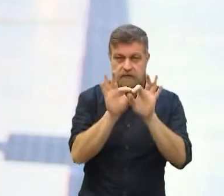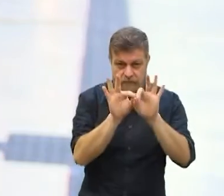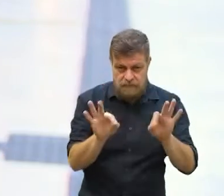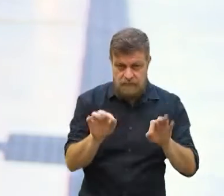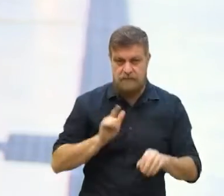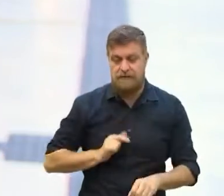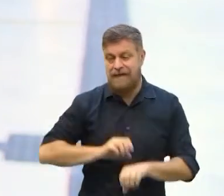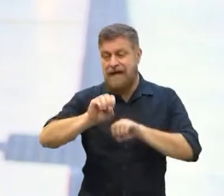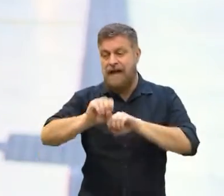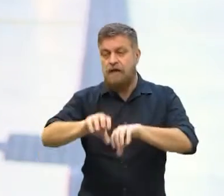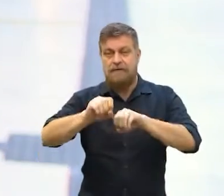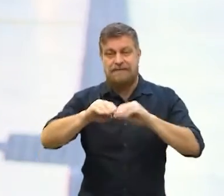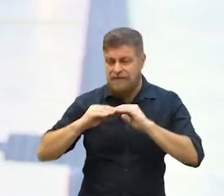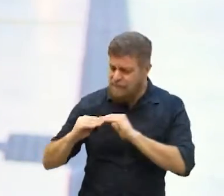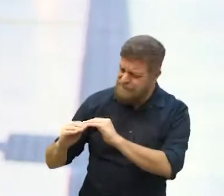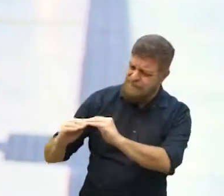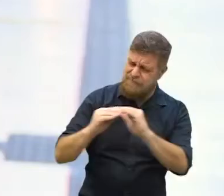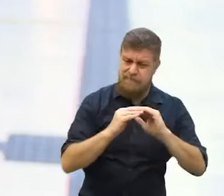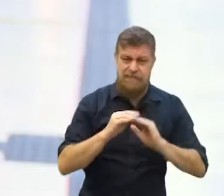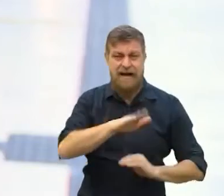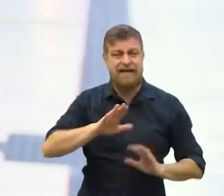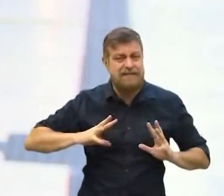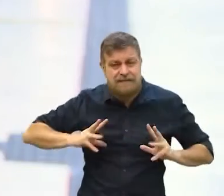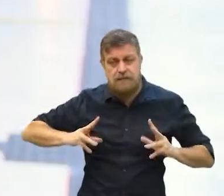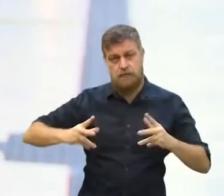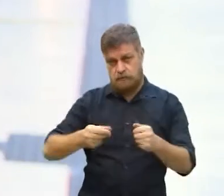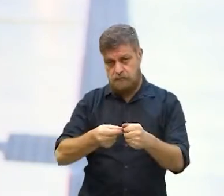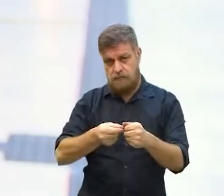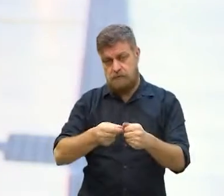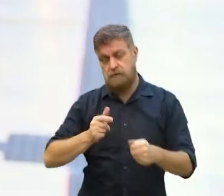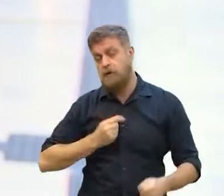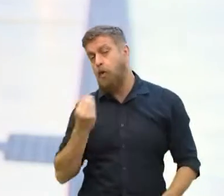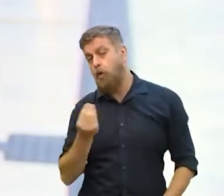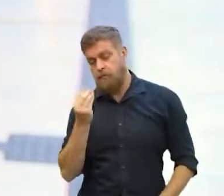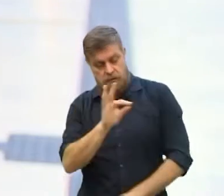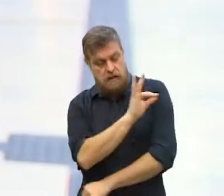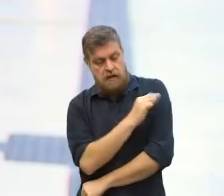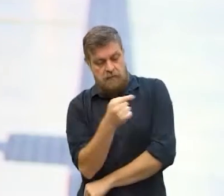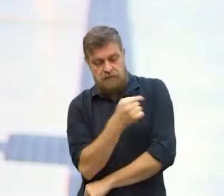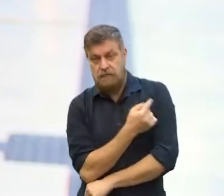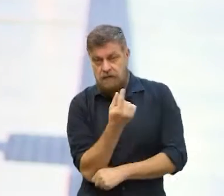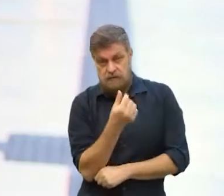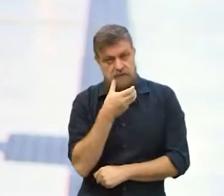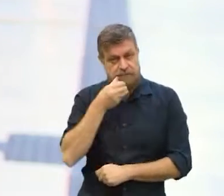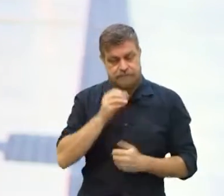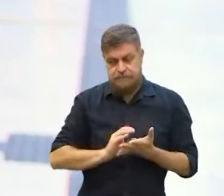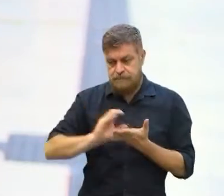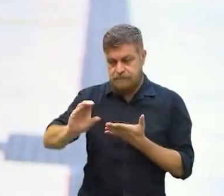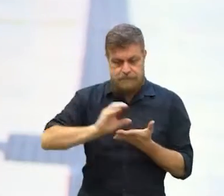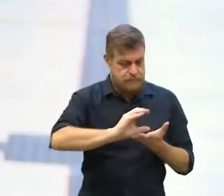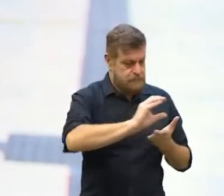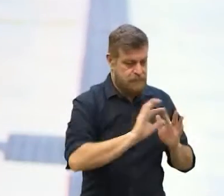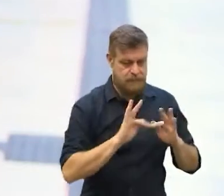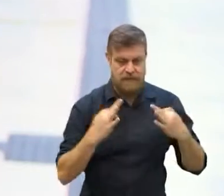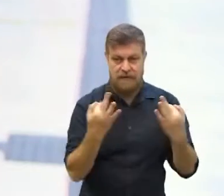parlamentar é simples: oferecer educação para todas as crianças de Campinas. Para isso, a prefeitura vai fornecer vouchers a